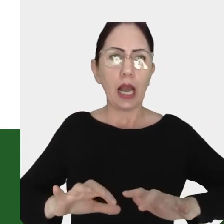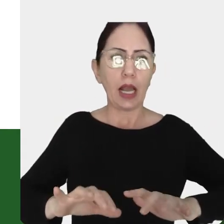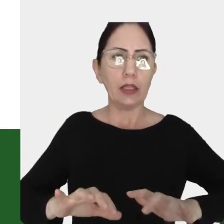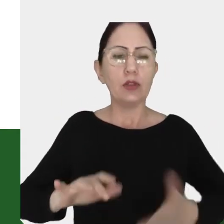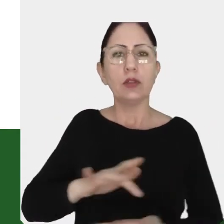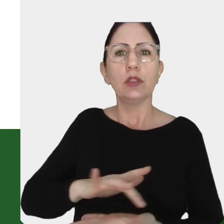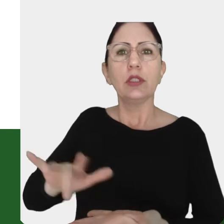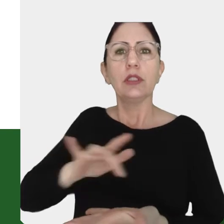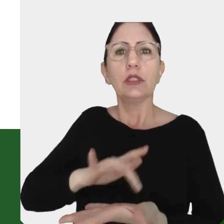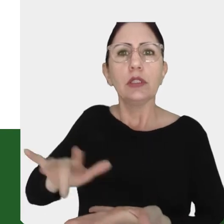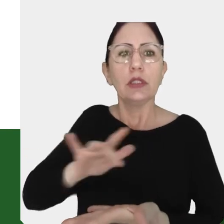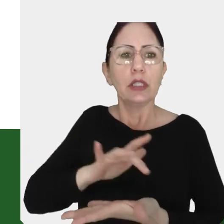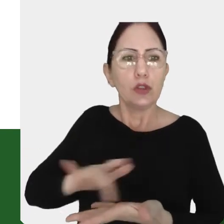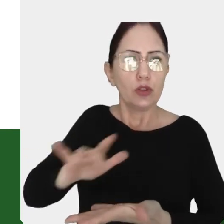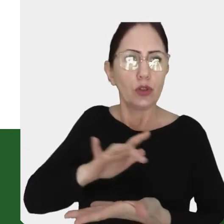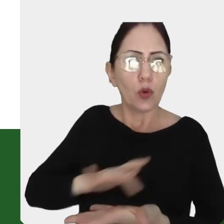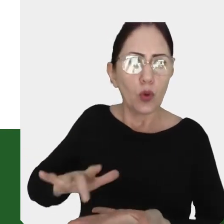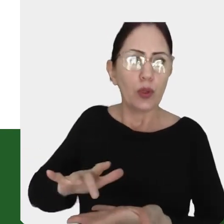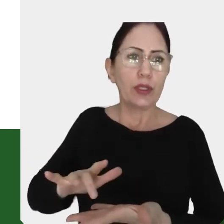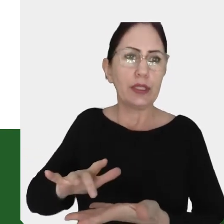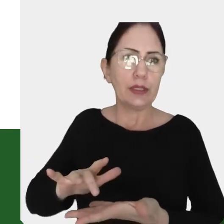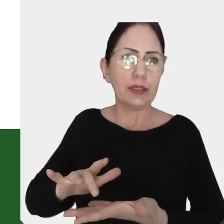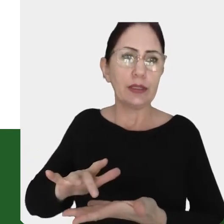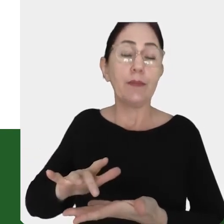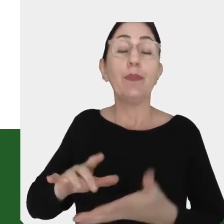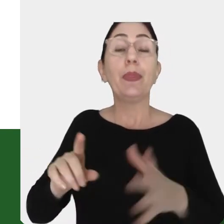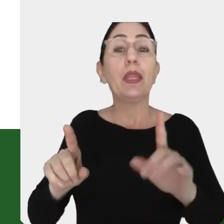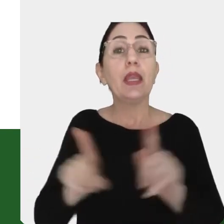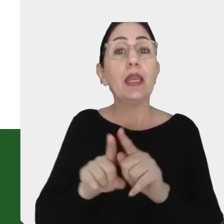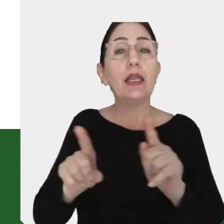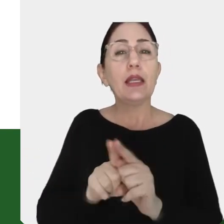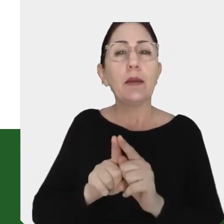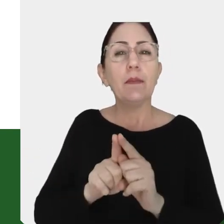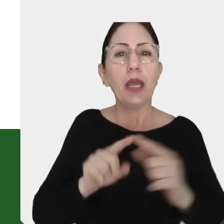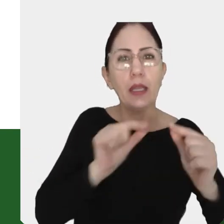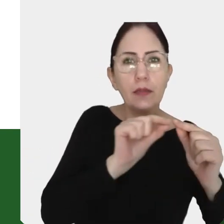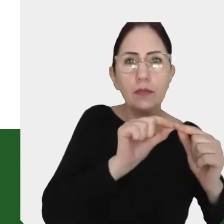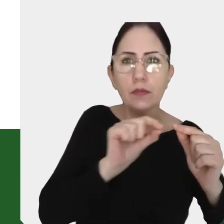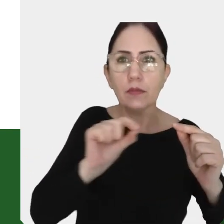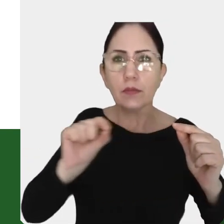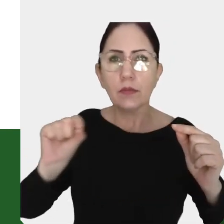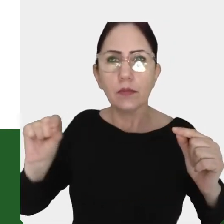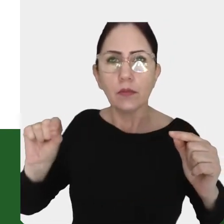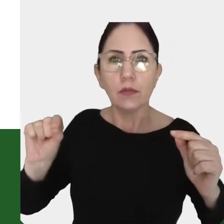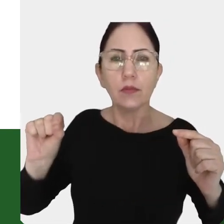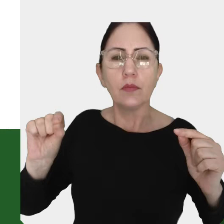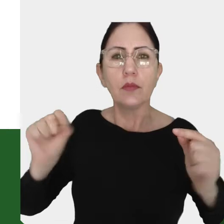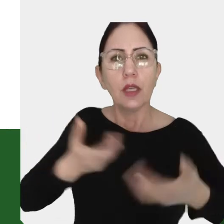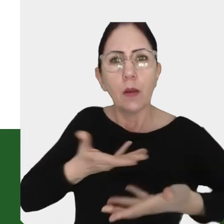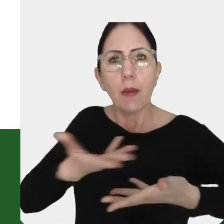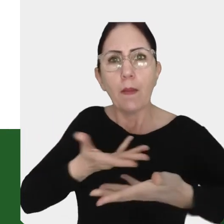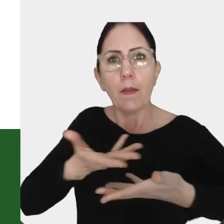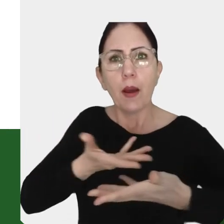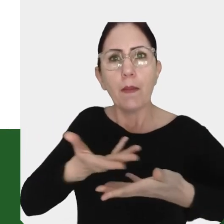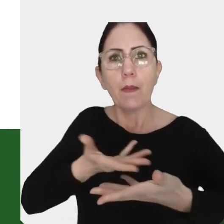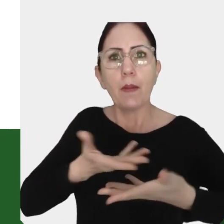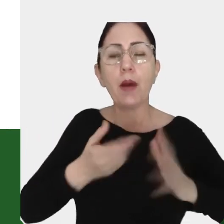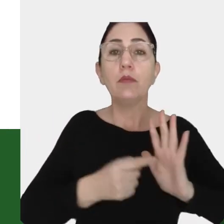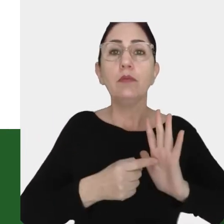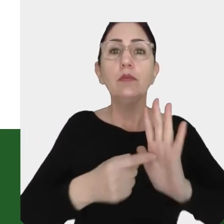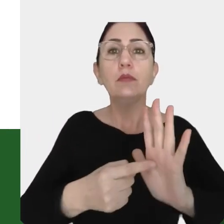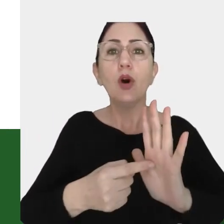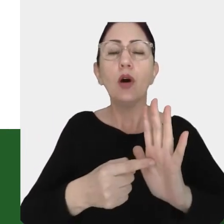pode mapear dessa maneira para ver o quanto ele interage, e também a velocidade, que mostra, né, responde o